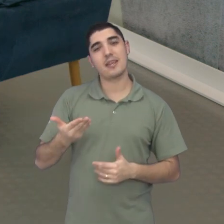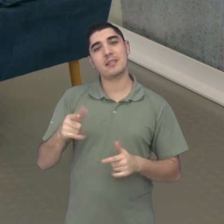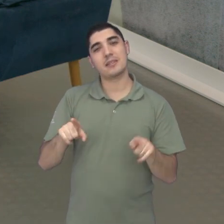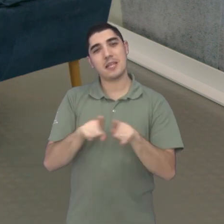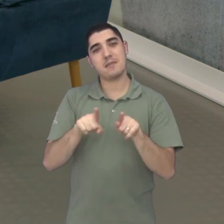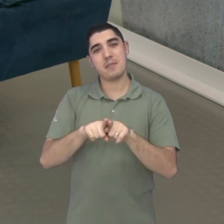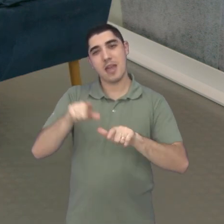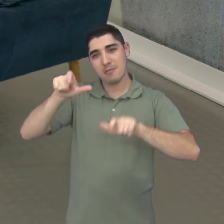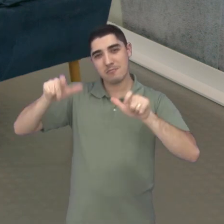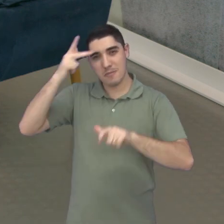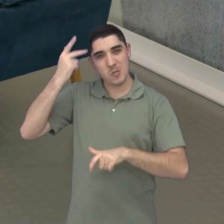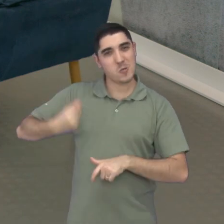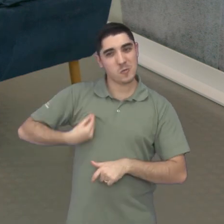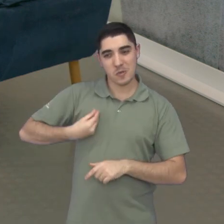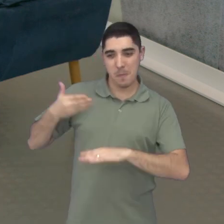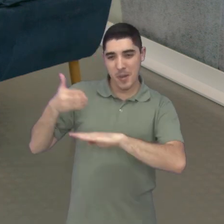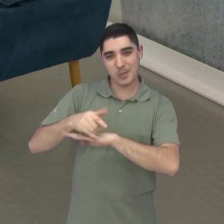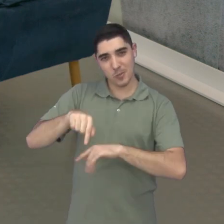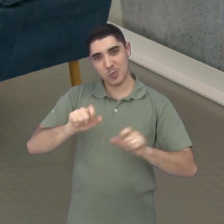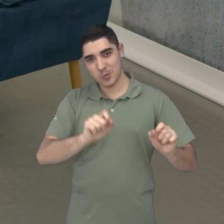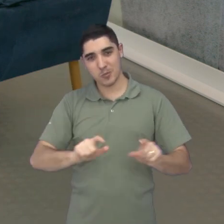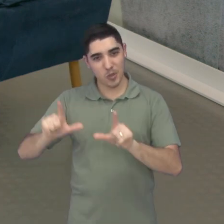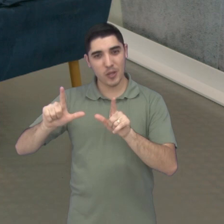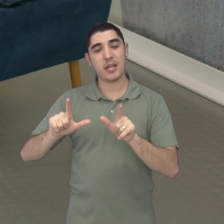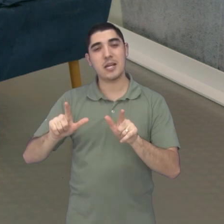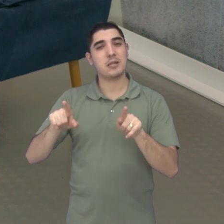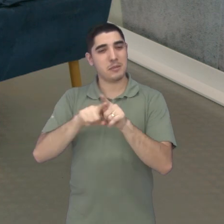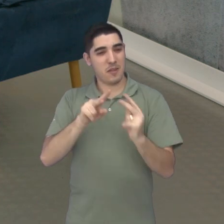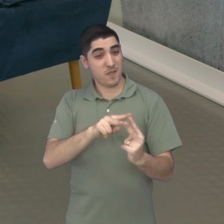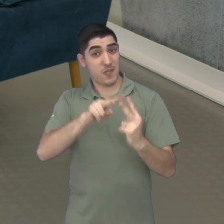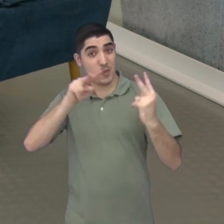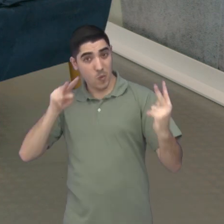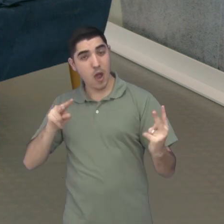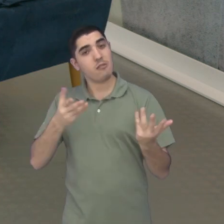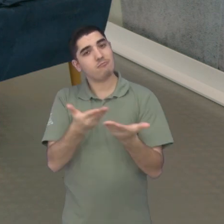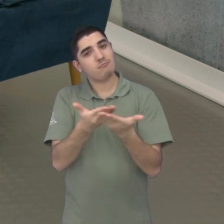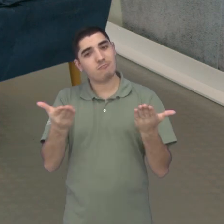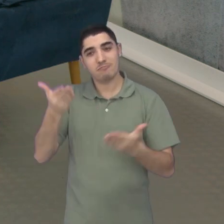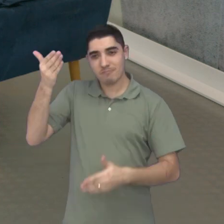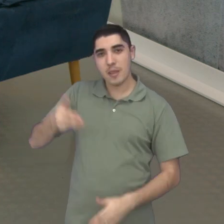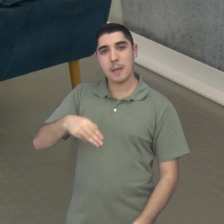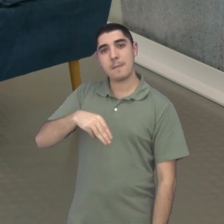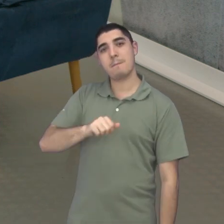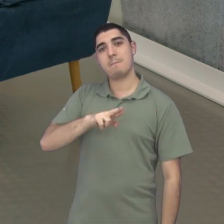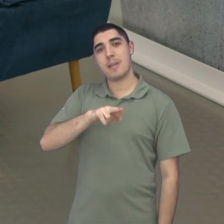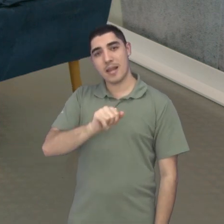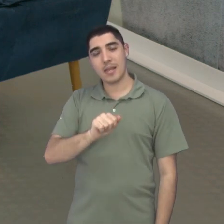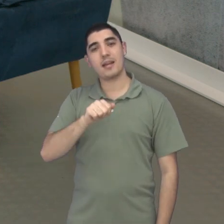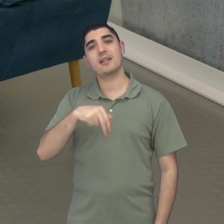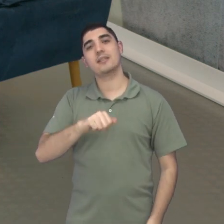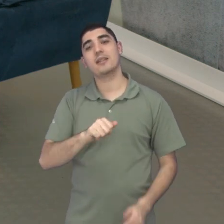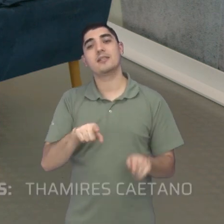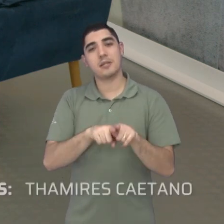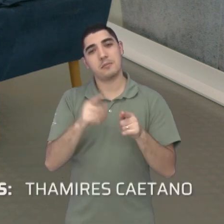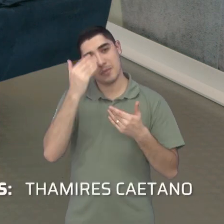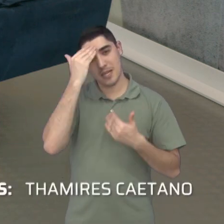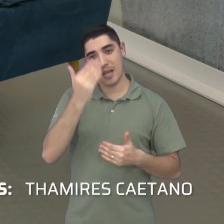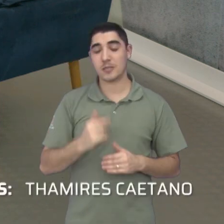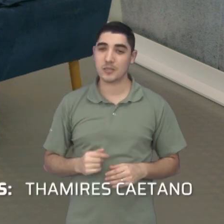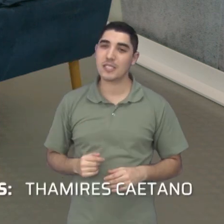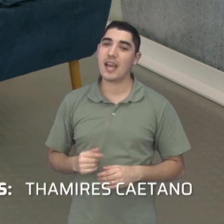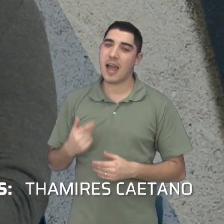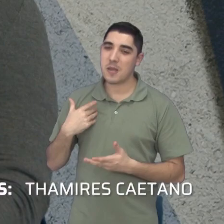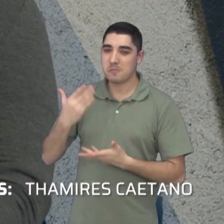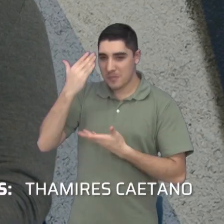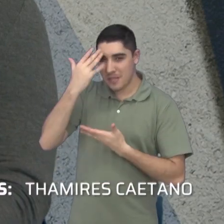os convidados, os que participaram conosco aqui remotamente, e a você, Mariana, muito obrigada. Obrigada a você por ter me